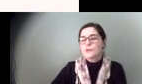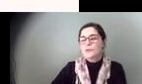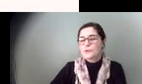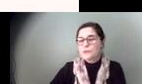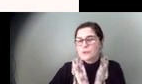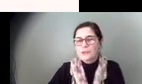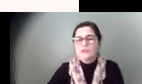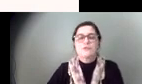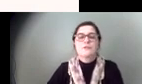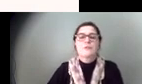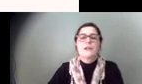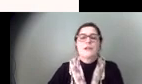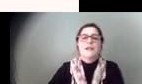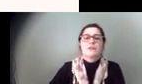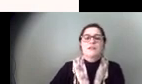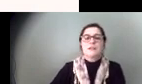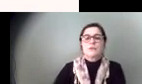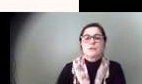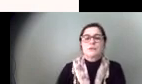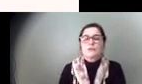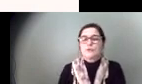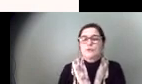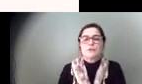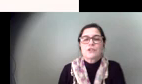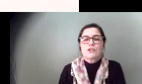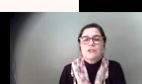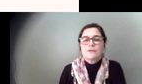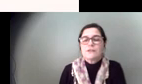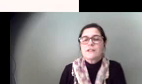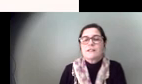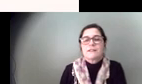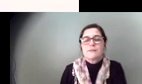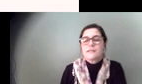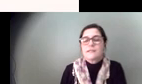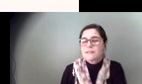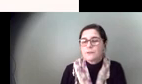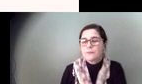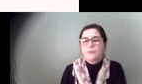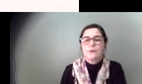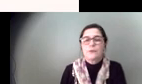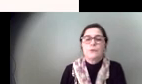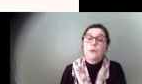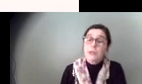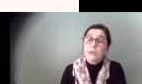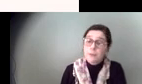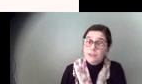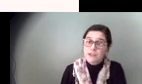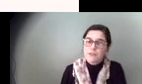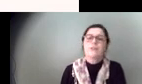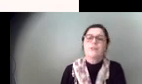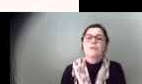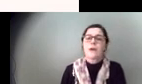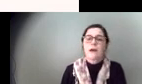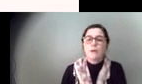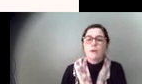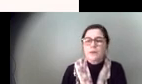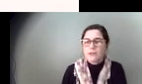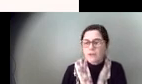este percurso formativo. Nós temos hoje os objetivos, a sensibilização,